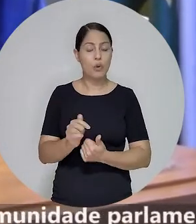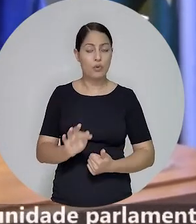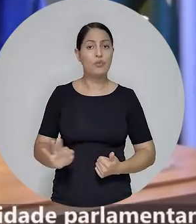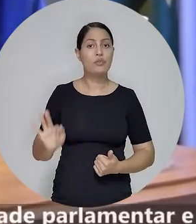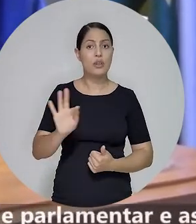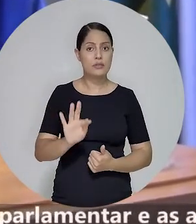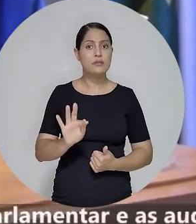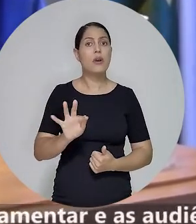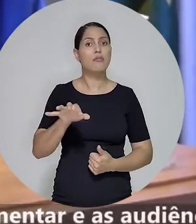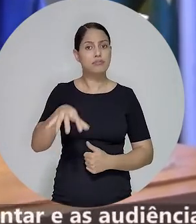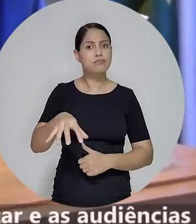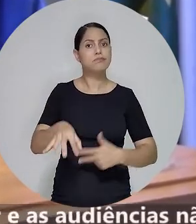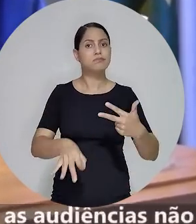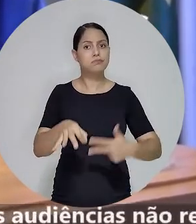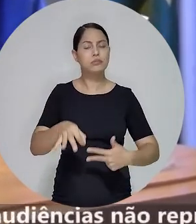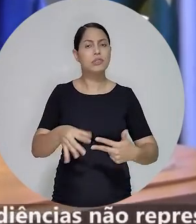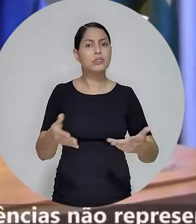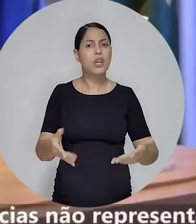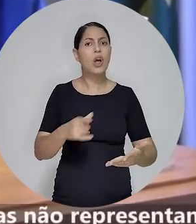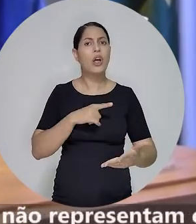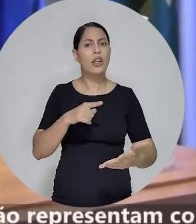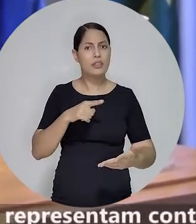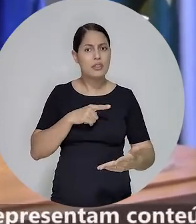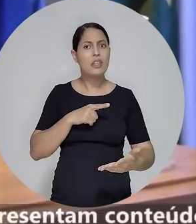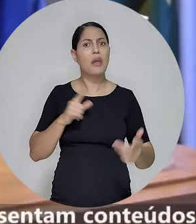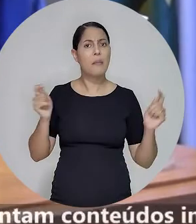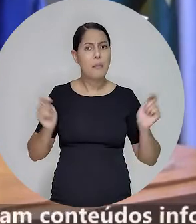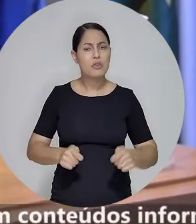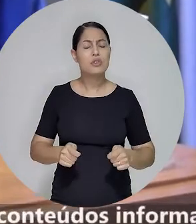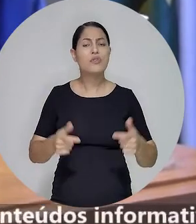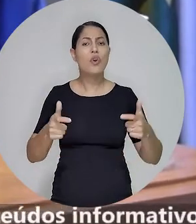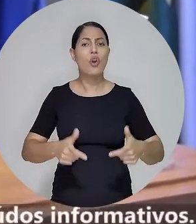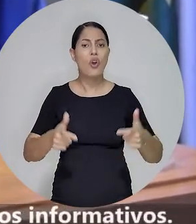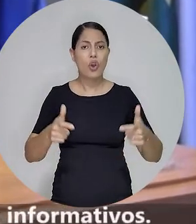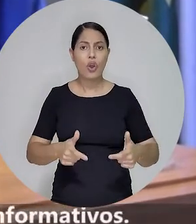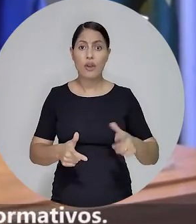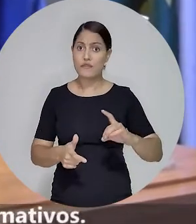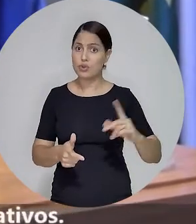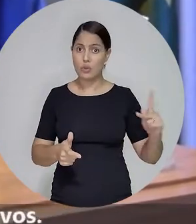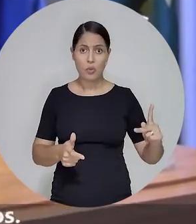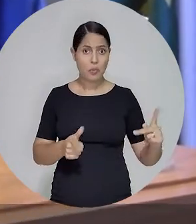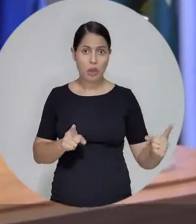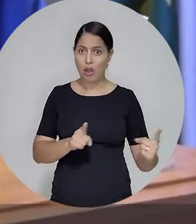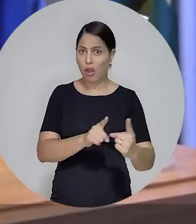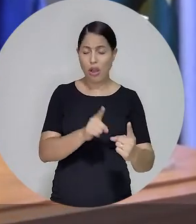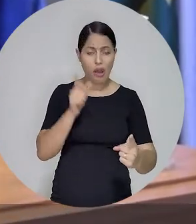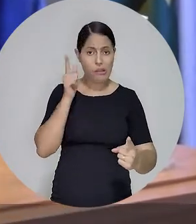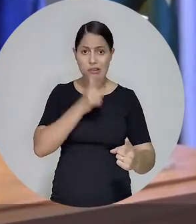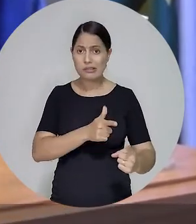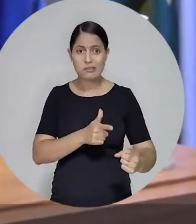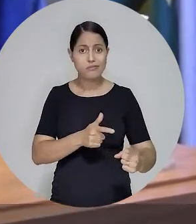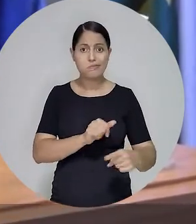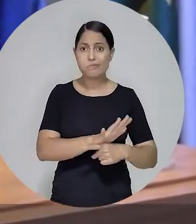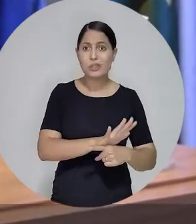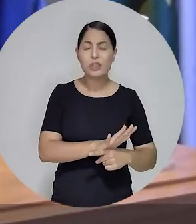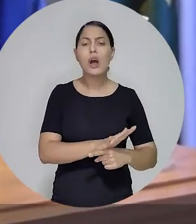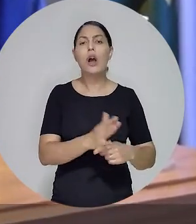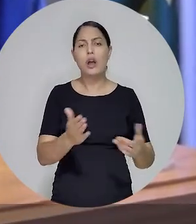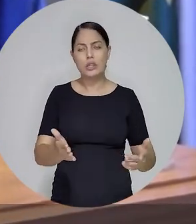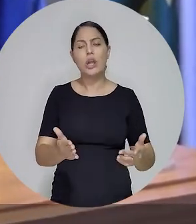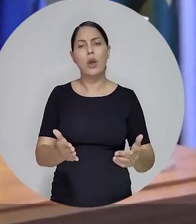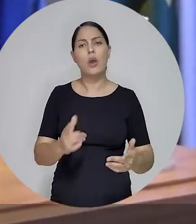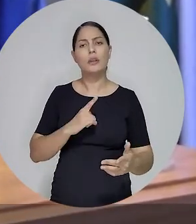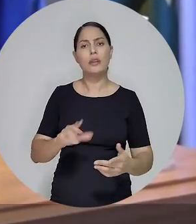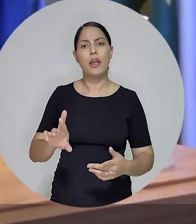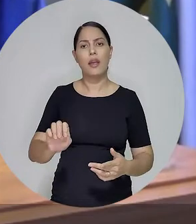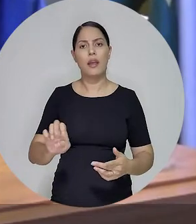Fundação de Assistência Judiciária, já realiza parte desses atendimentos, exatamente onde a Defensoria Pública não pode atender. Muitas vezes